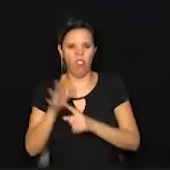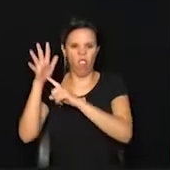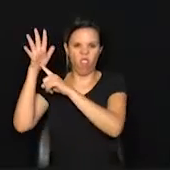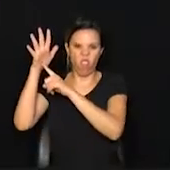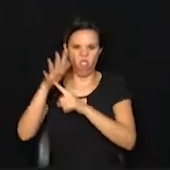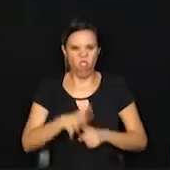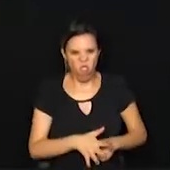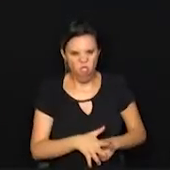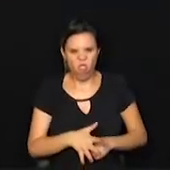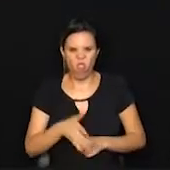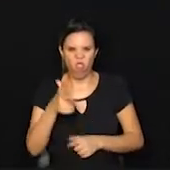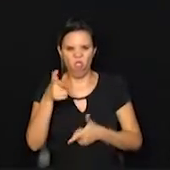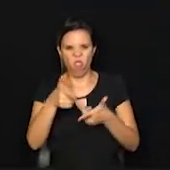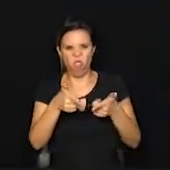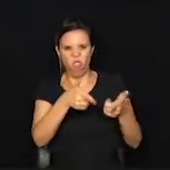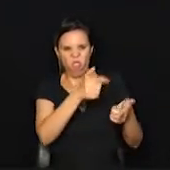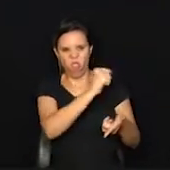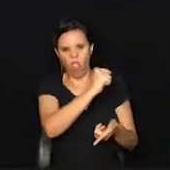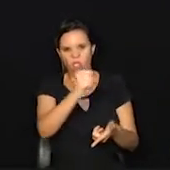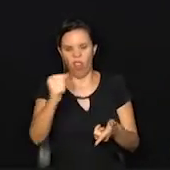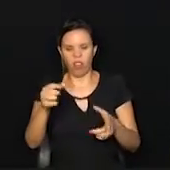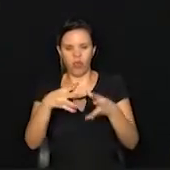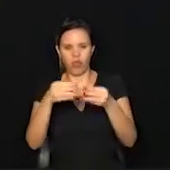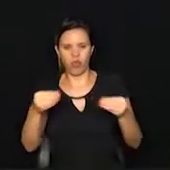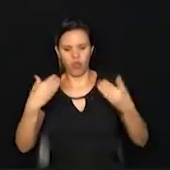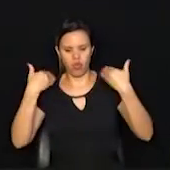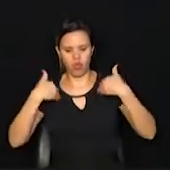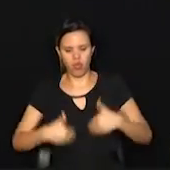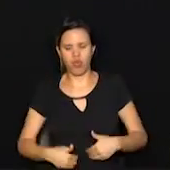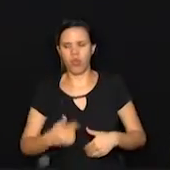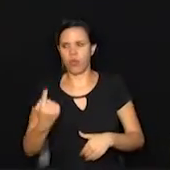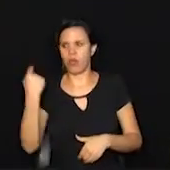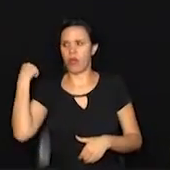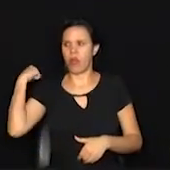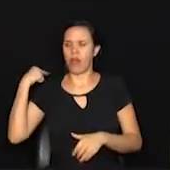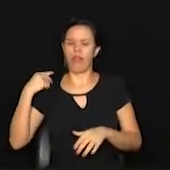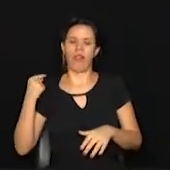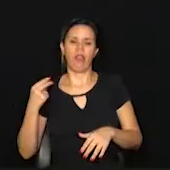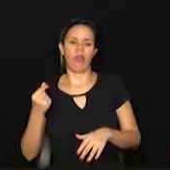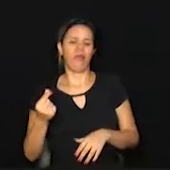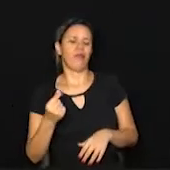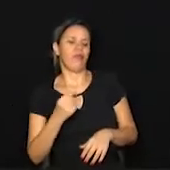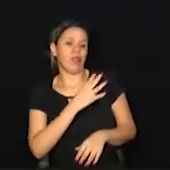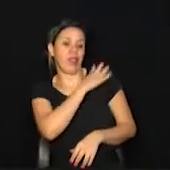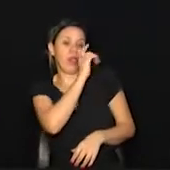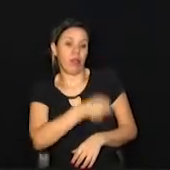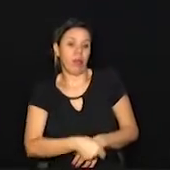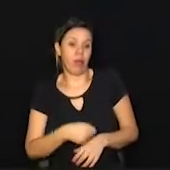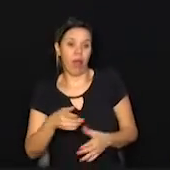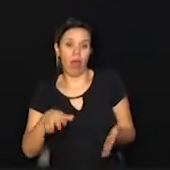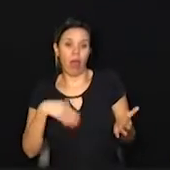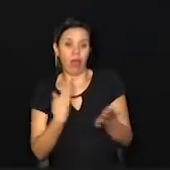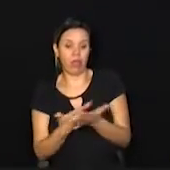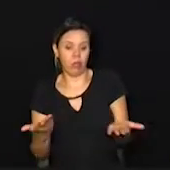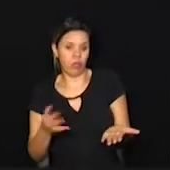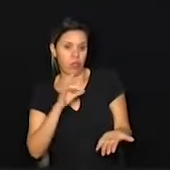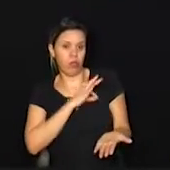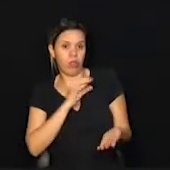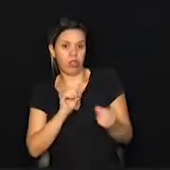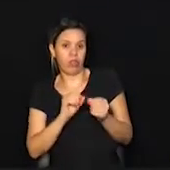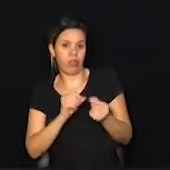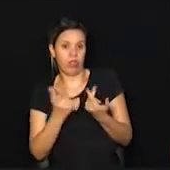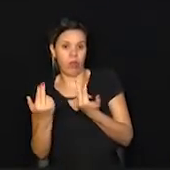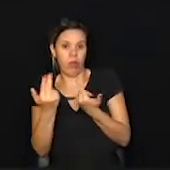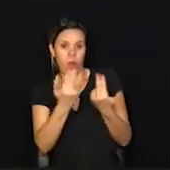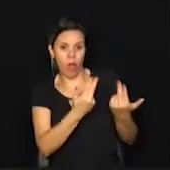Quem assassinou quem desapareceu corpos na época da ditadura é que ainda hoje as polícias continuam fazendo